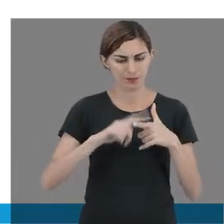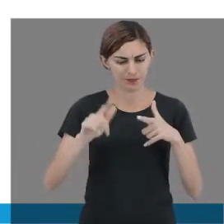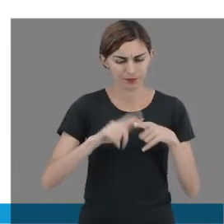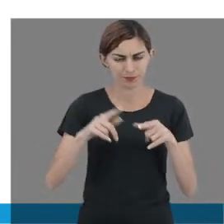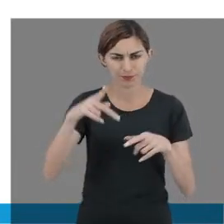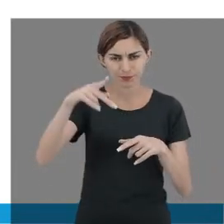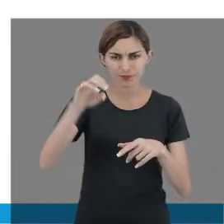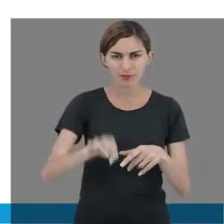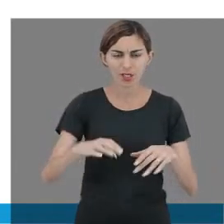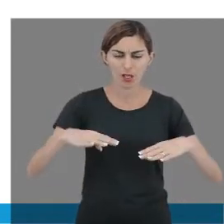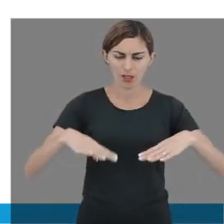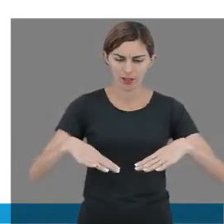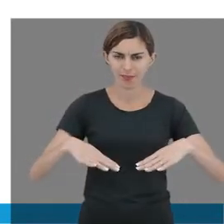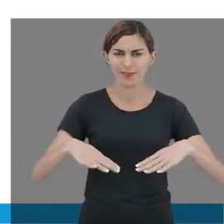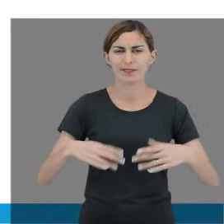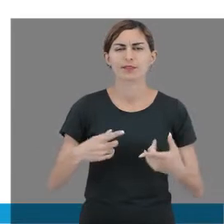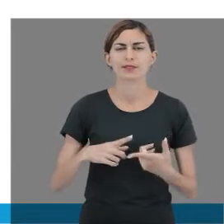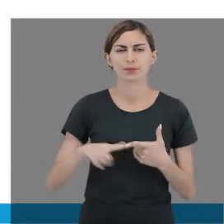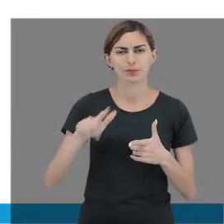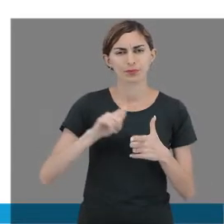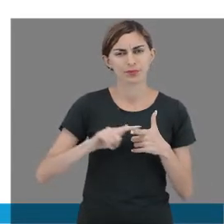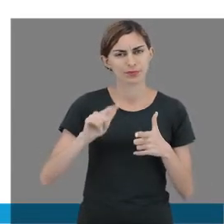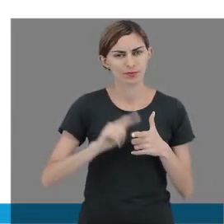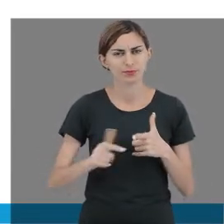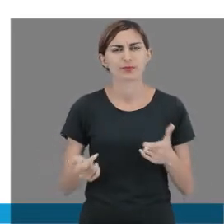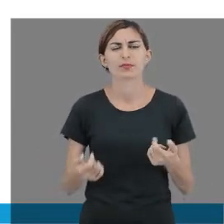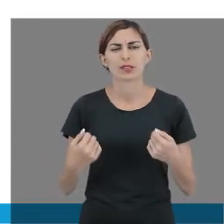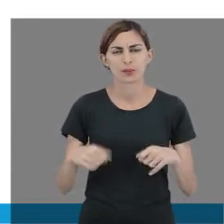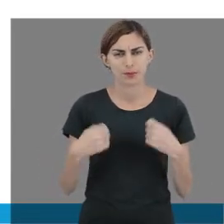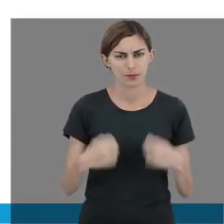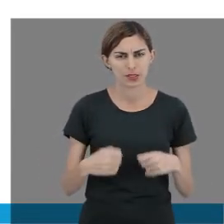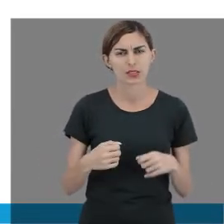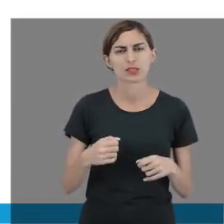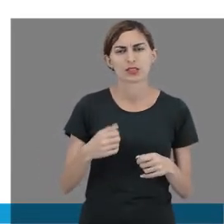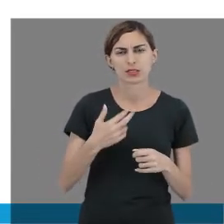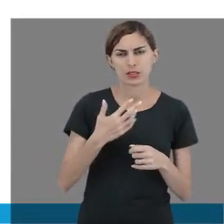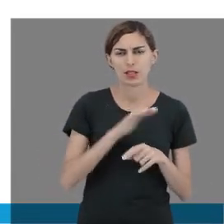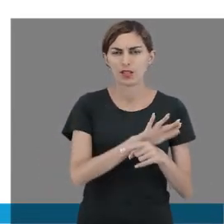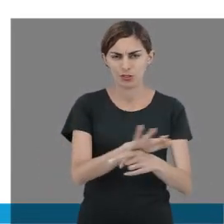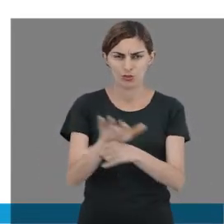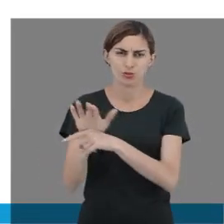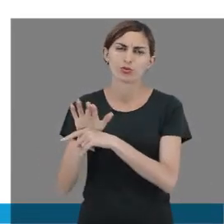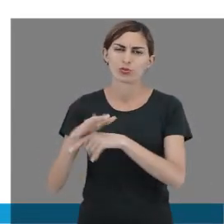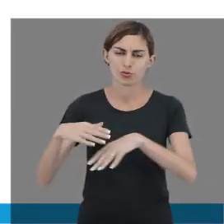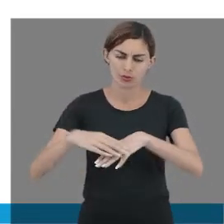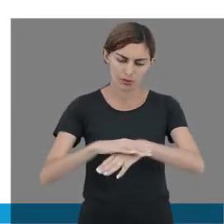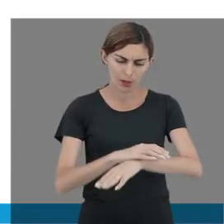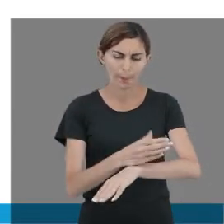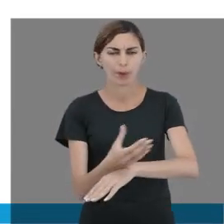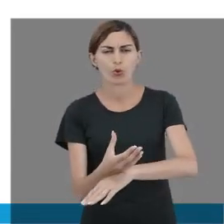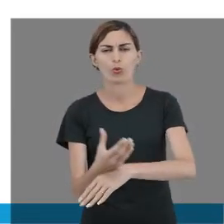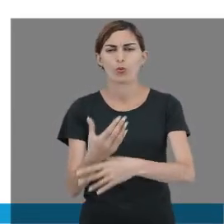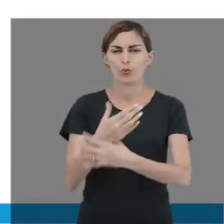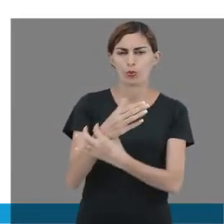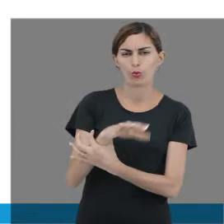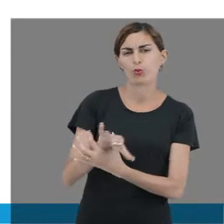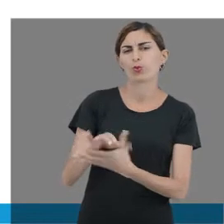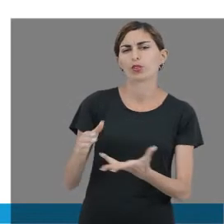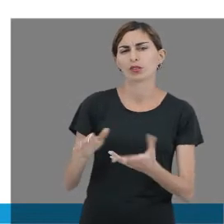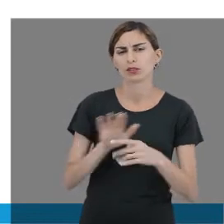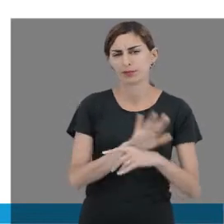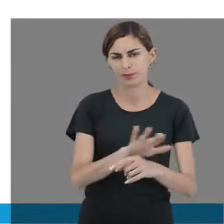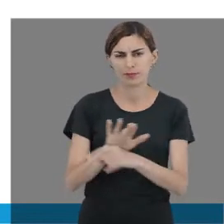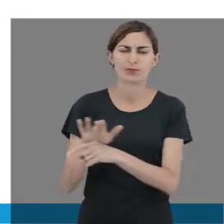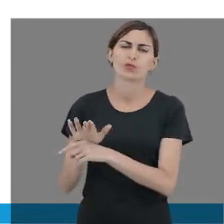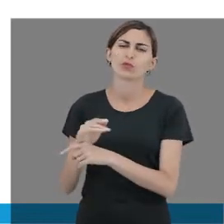tempo nessa posição. Então, por causa disso, a gente lança a mão de aparelhos que podem evitar essas deformidades, como órteses para